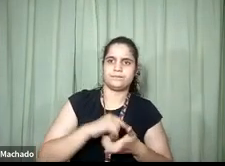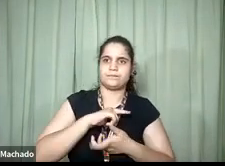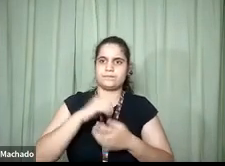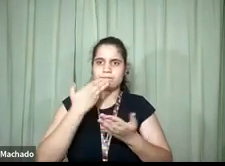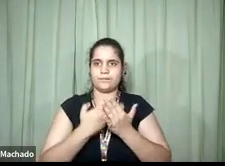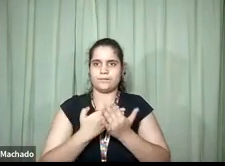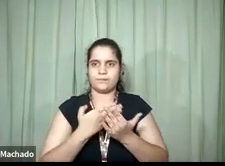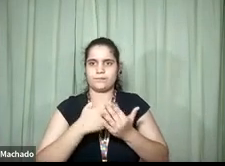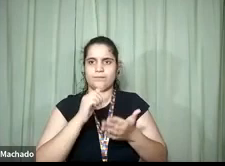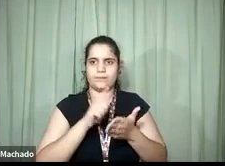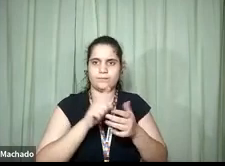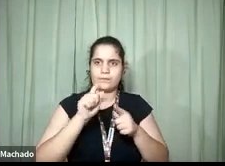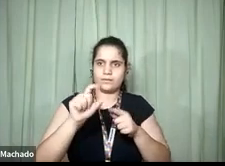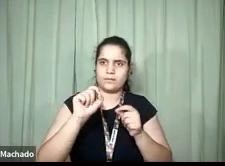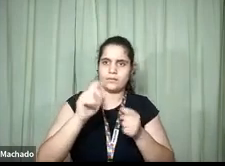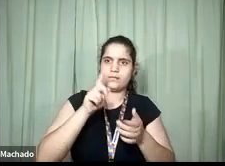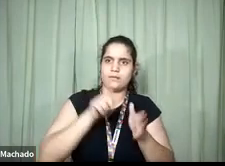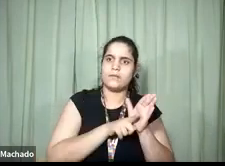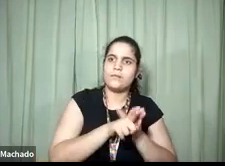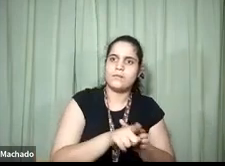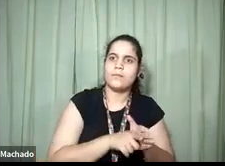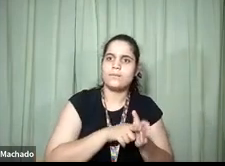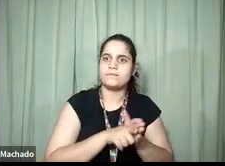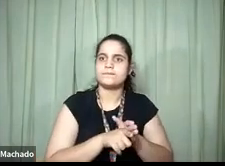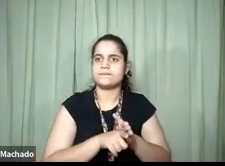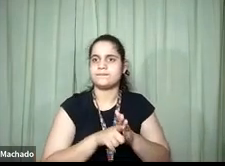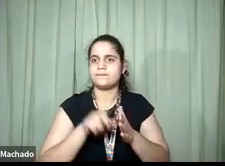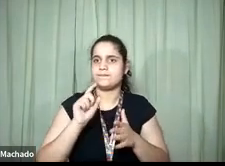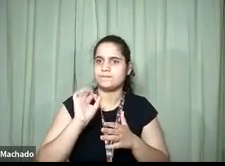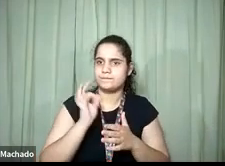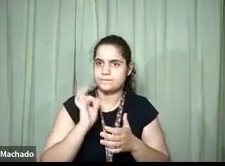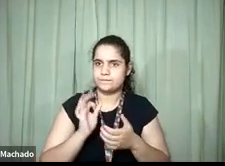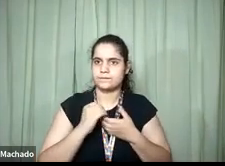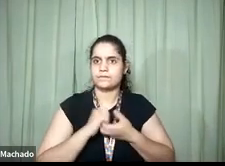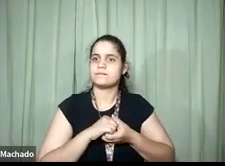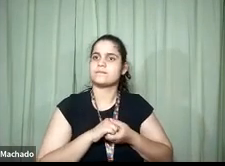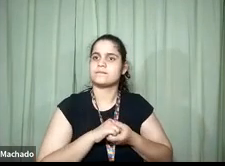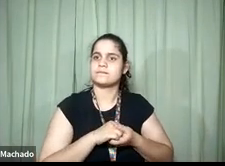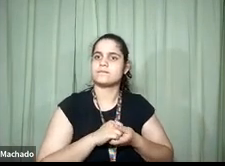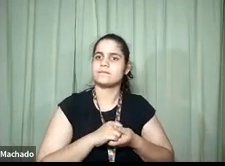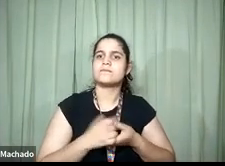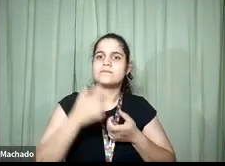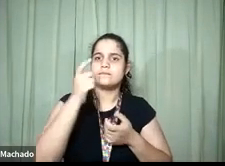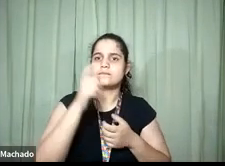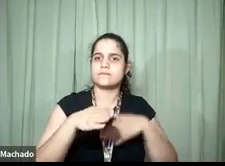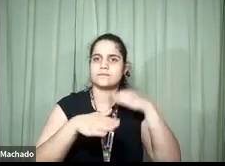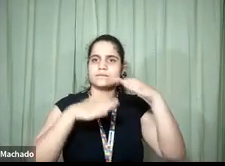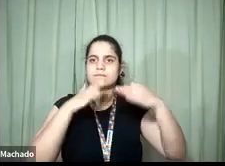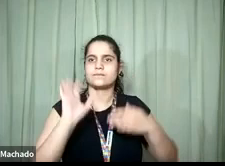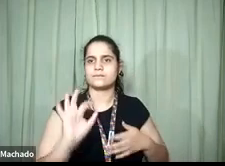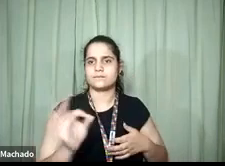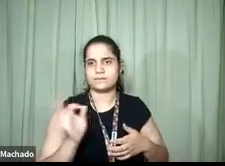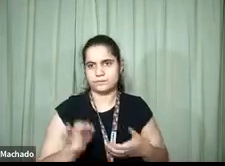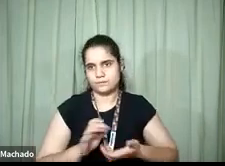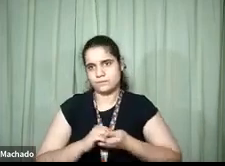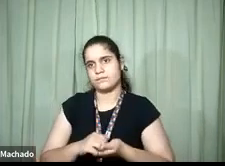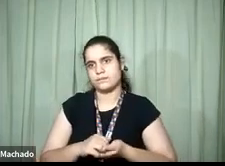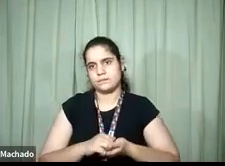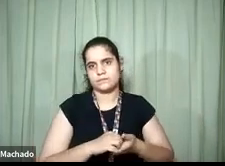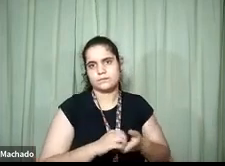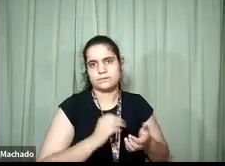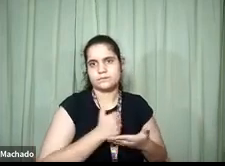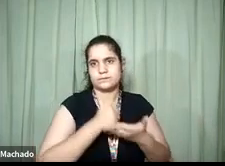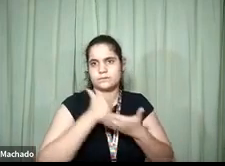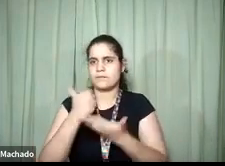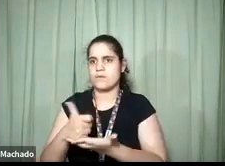ele pesquisa, vale a pena esse conteúdo ele ser propagado, né? Ele ser levado a